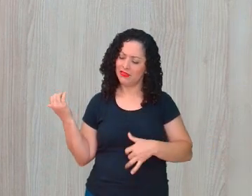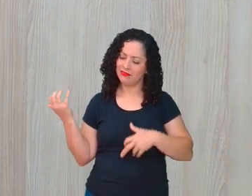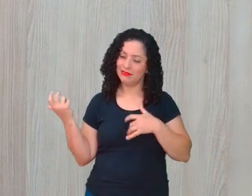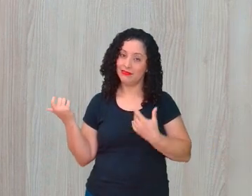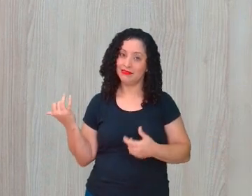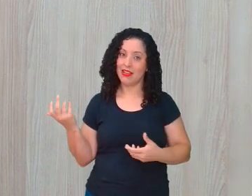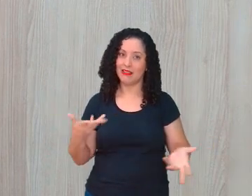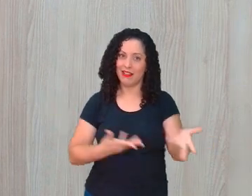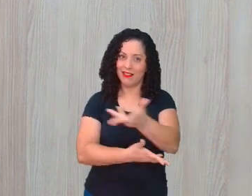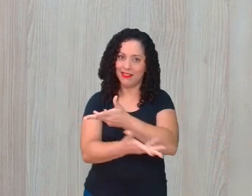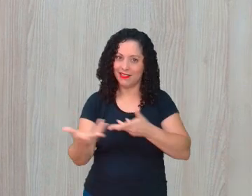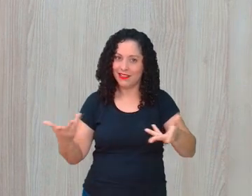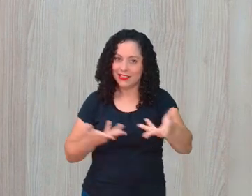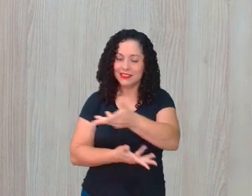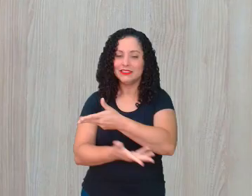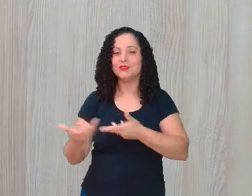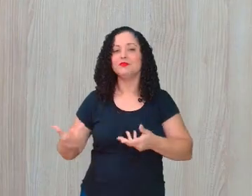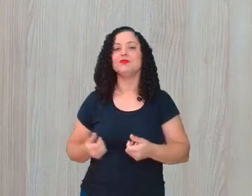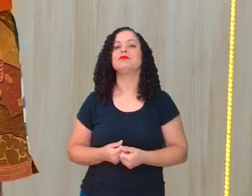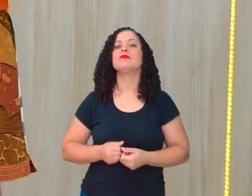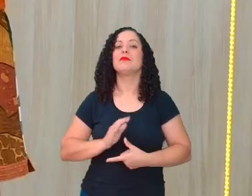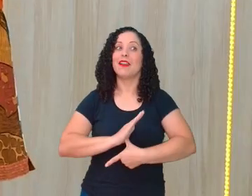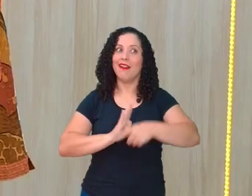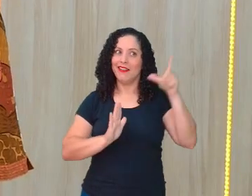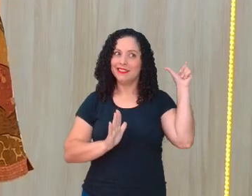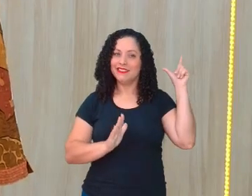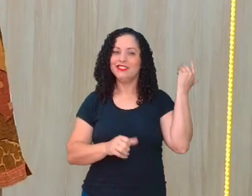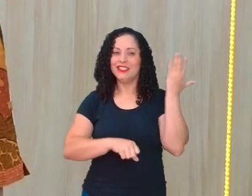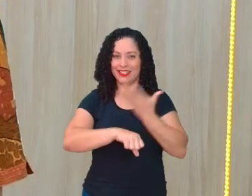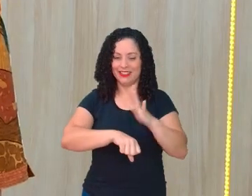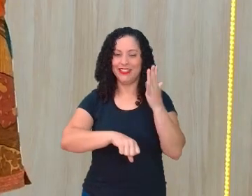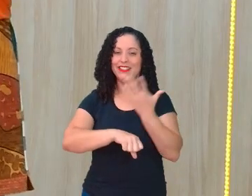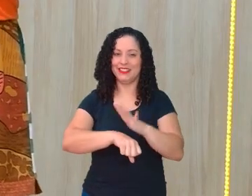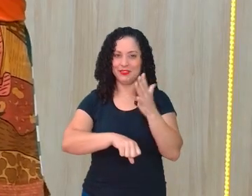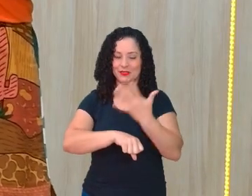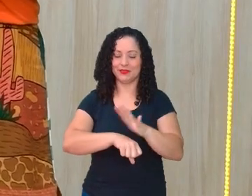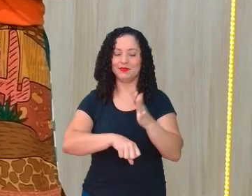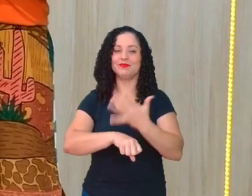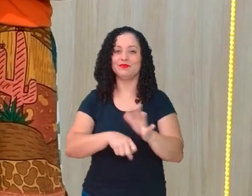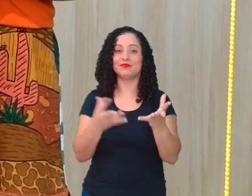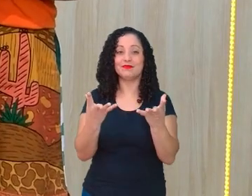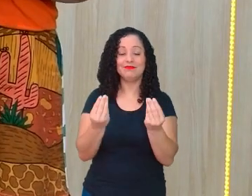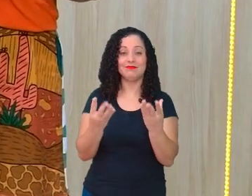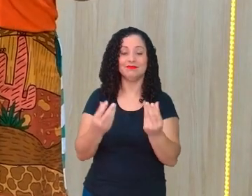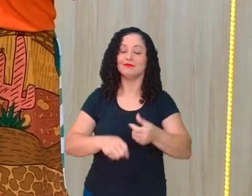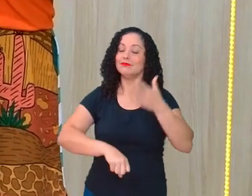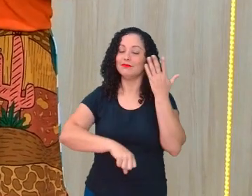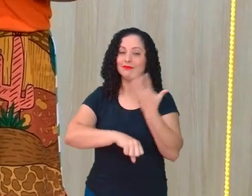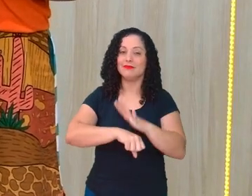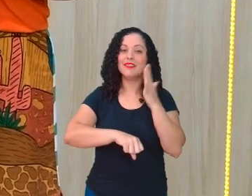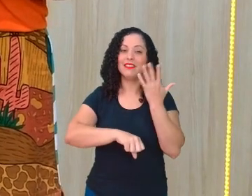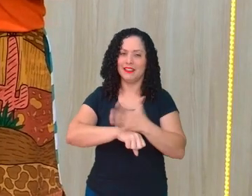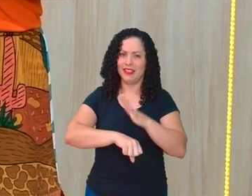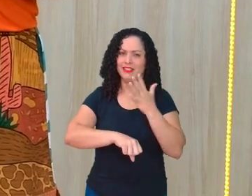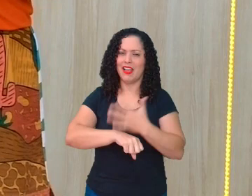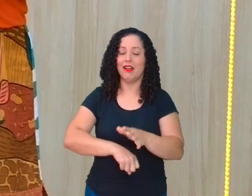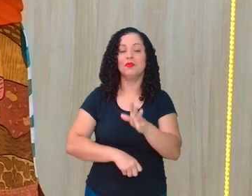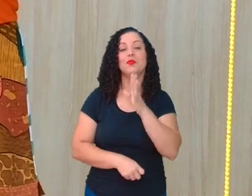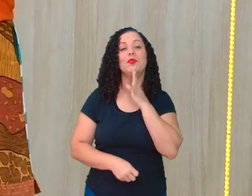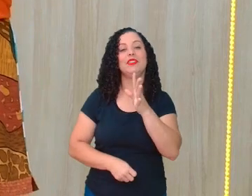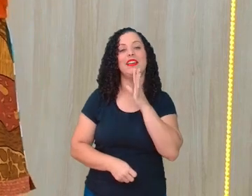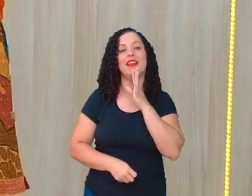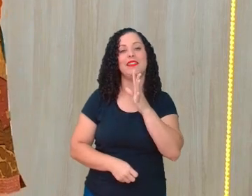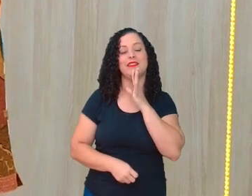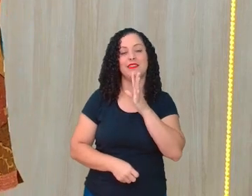orquestra. Exatamente, né? Porque ele já treinou bastante. Então, ele treinou tanto, ele domina aquilo,